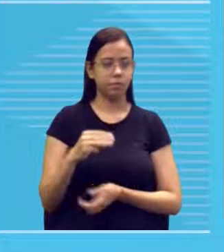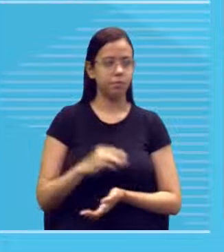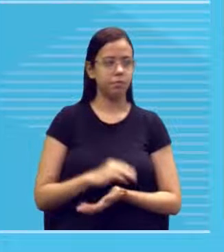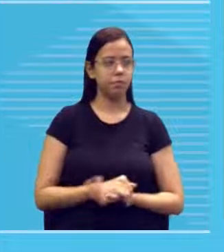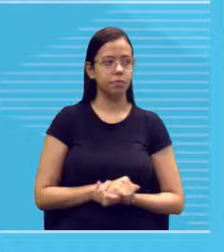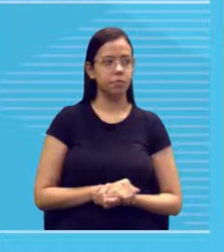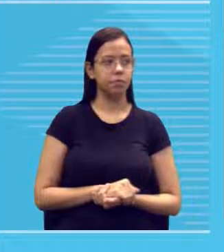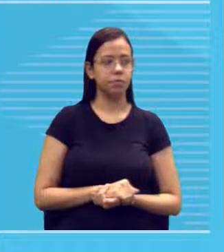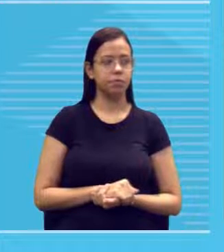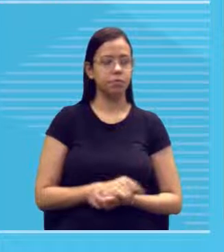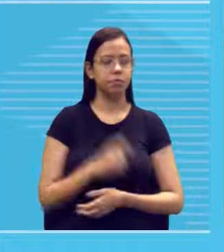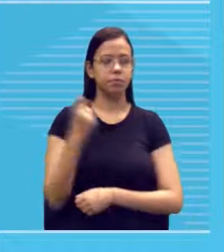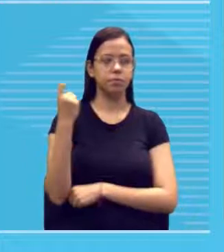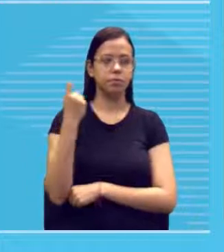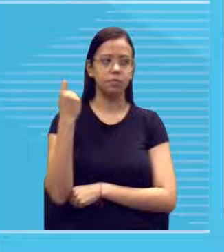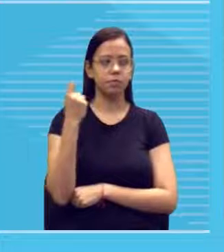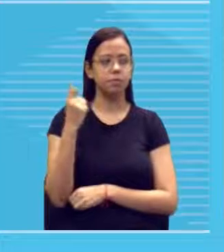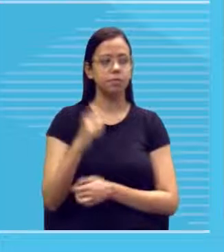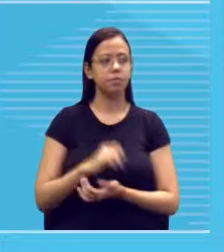altura